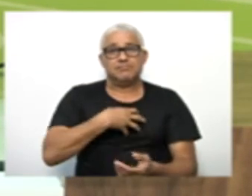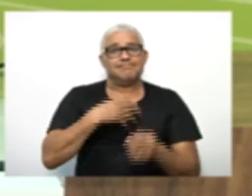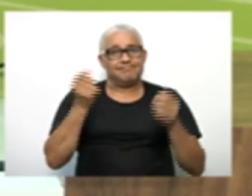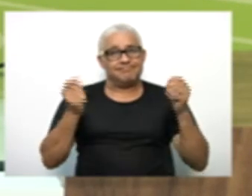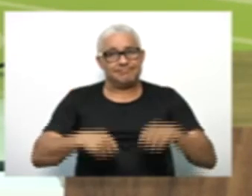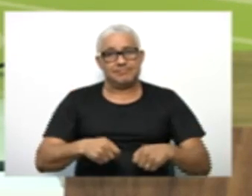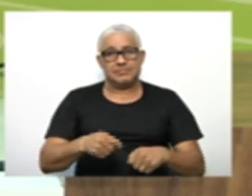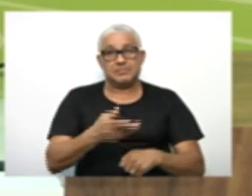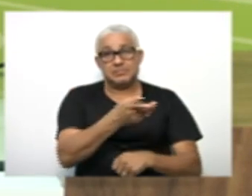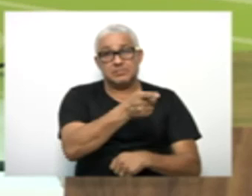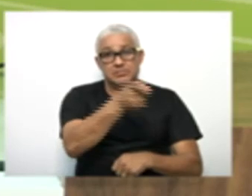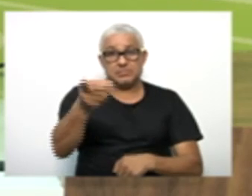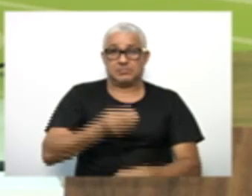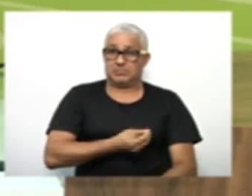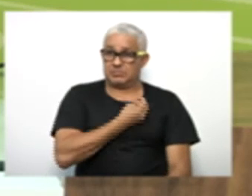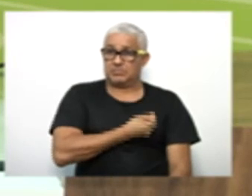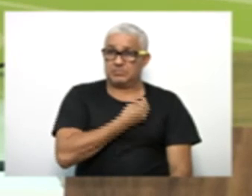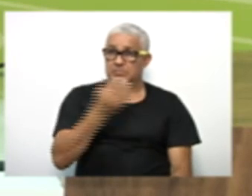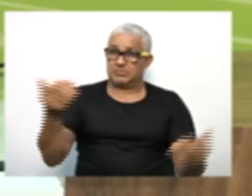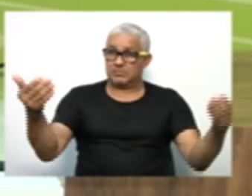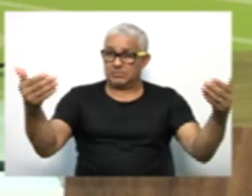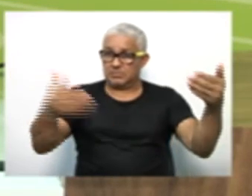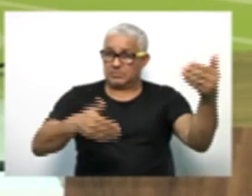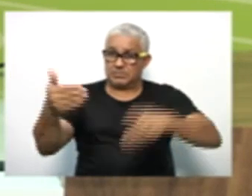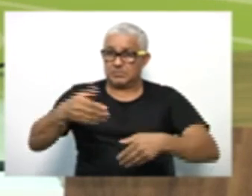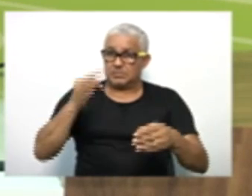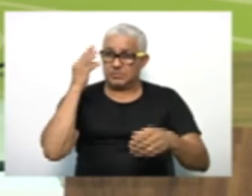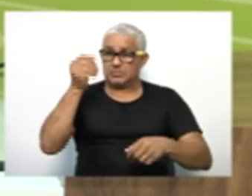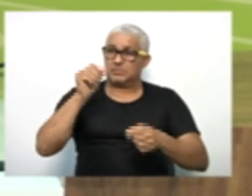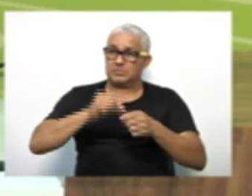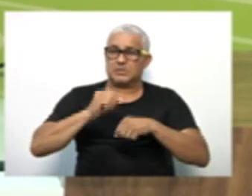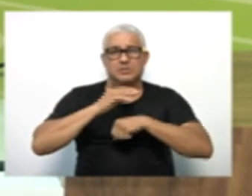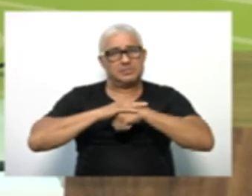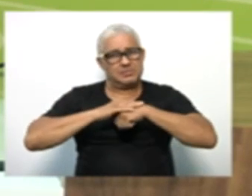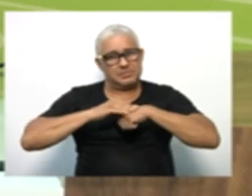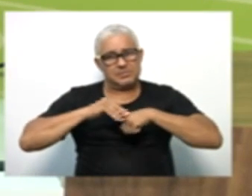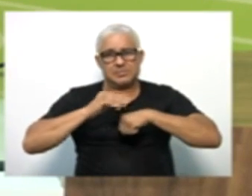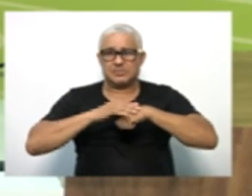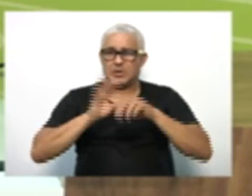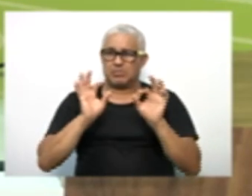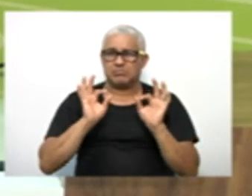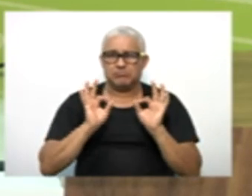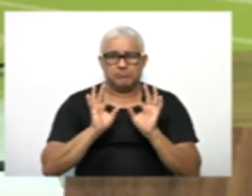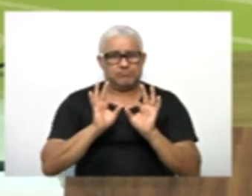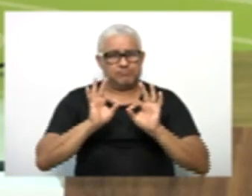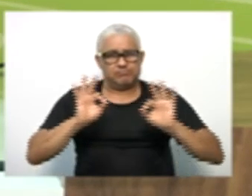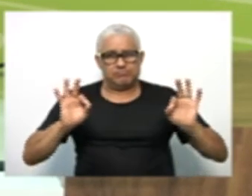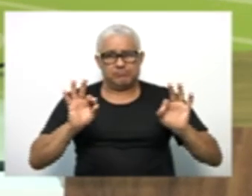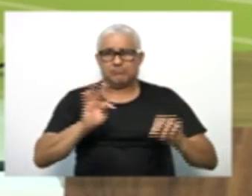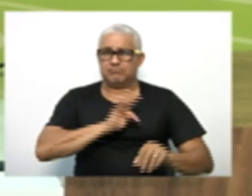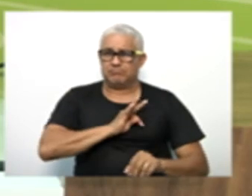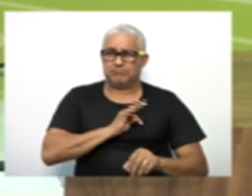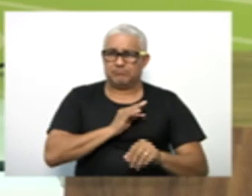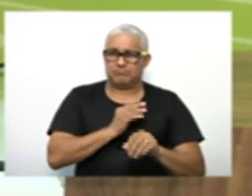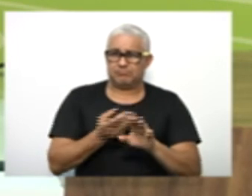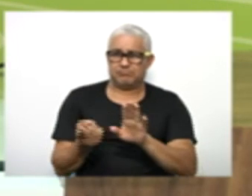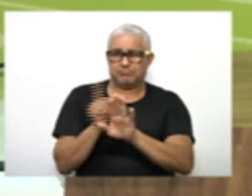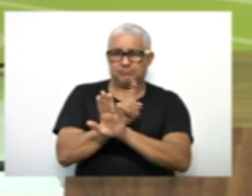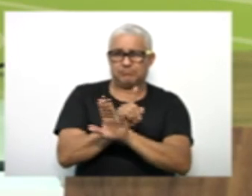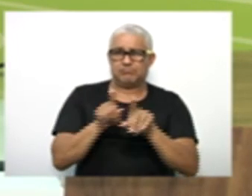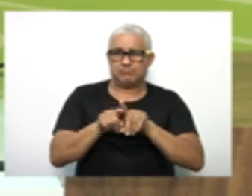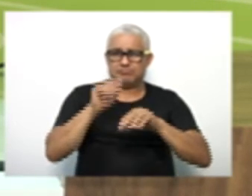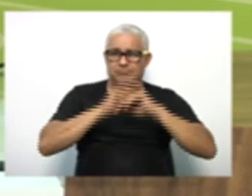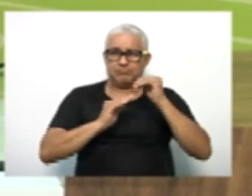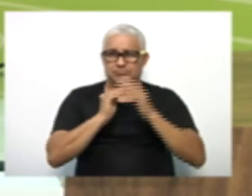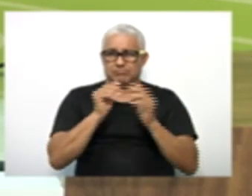com a participação de vocês. Então, tudo o que nós fazemos aqui com carinho, com esmero, toda a técnica que tem por trás, todos os